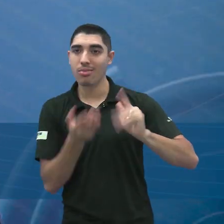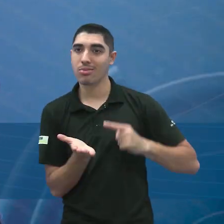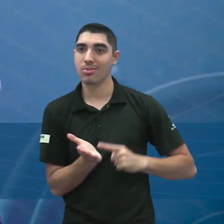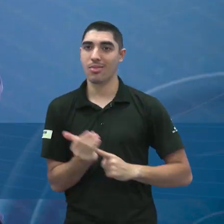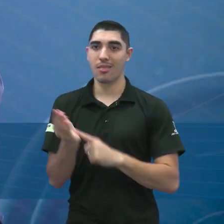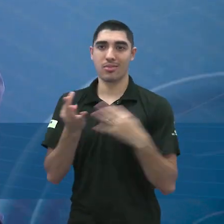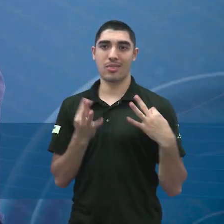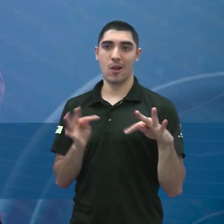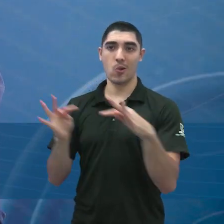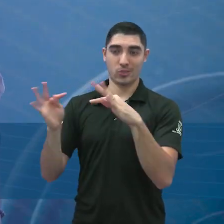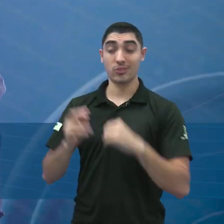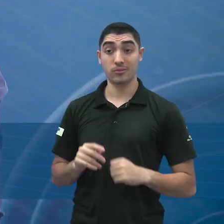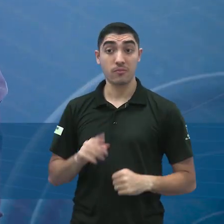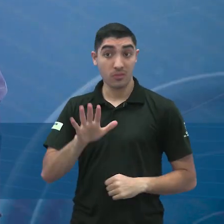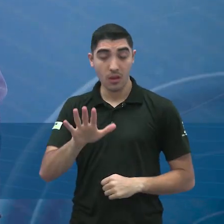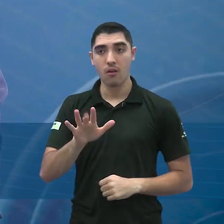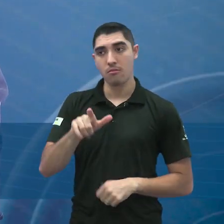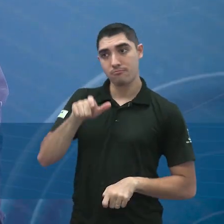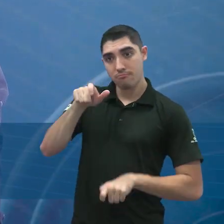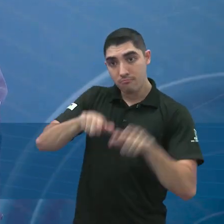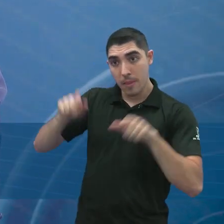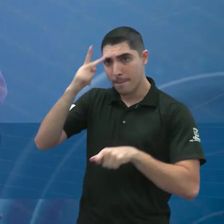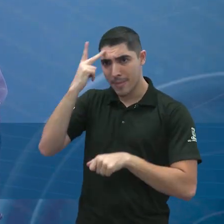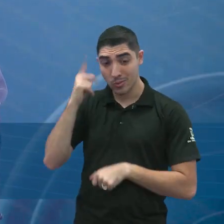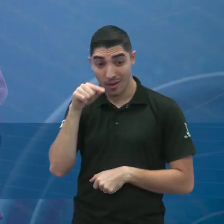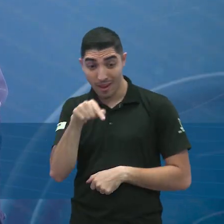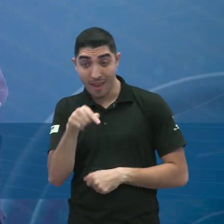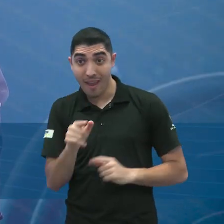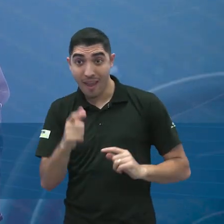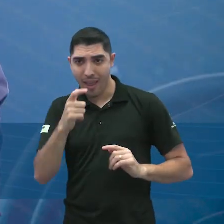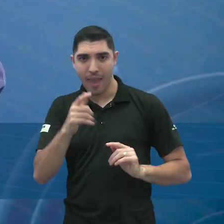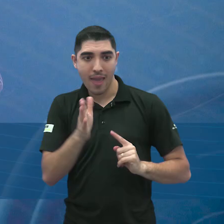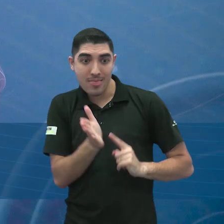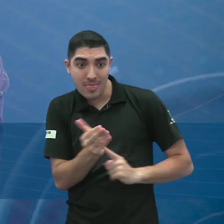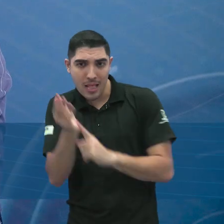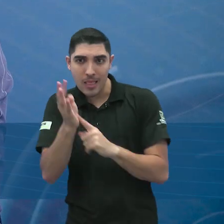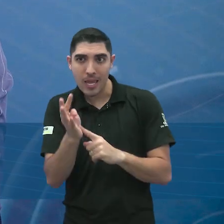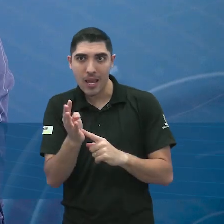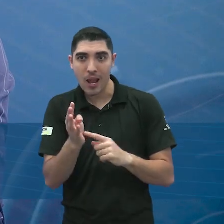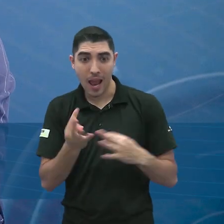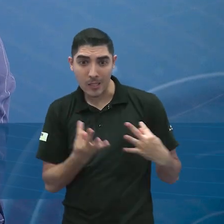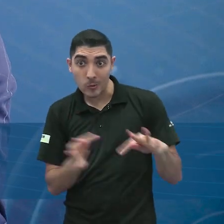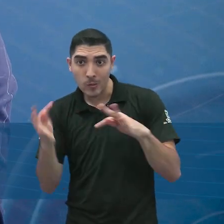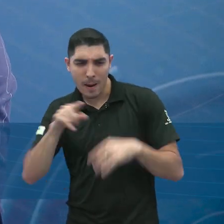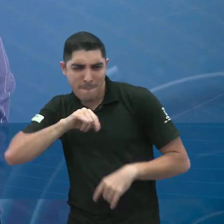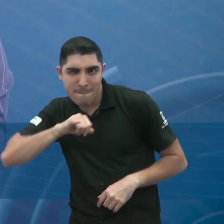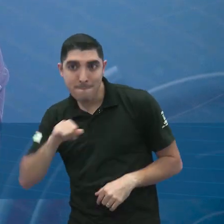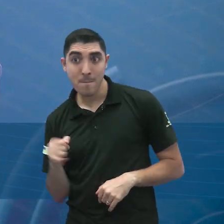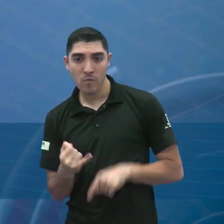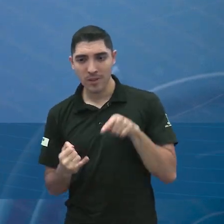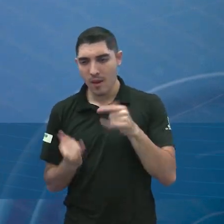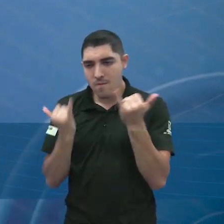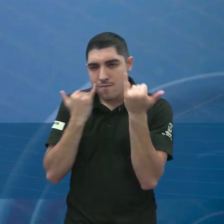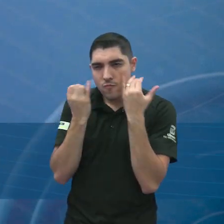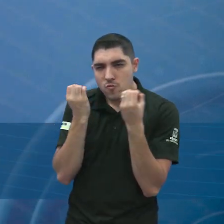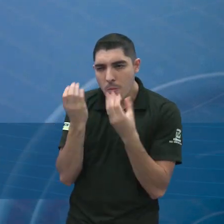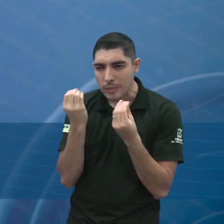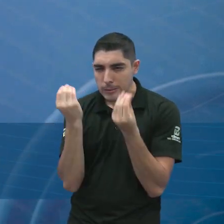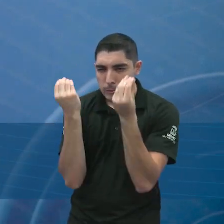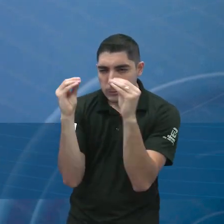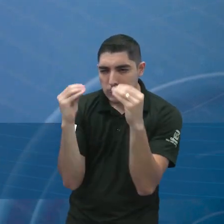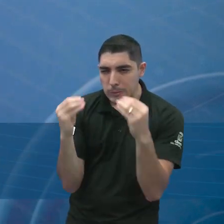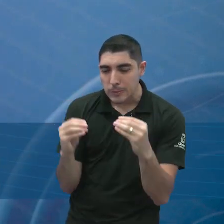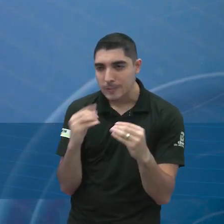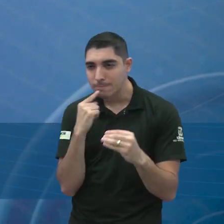acessível para muitas empresas. Mas quem conseguir, de fato, usar a tecnologia a favor de encaixar esse dado dentro de uma jornada